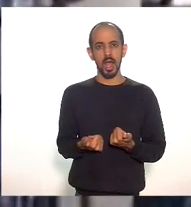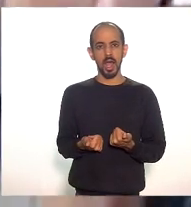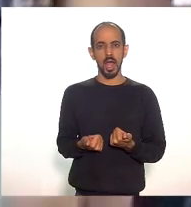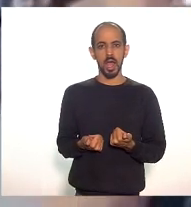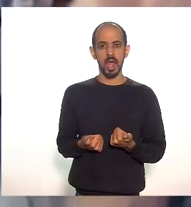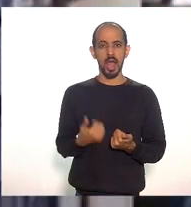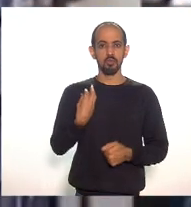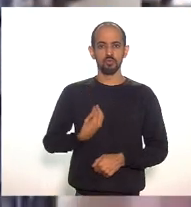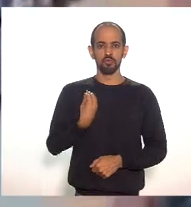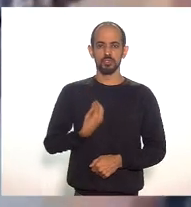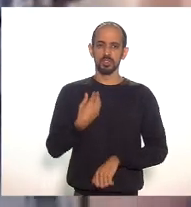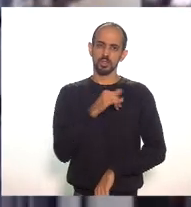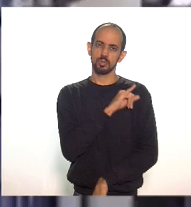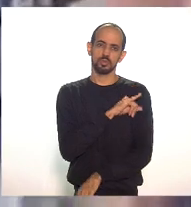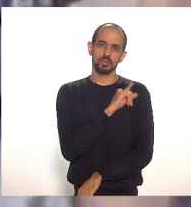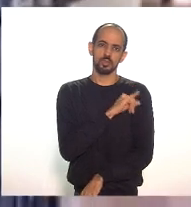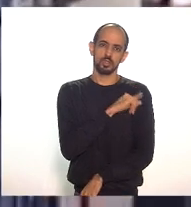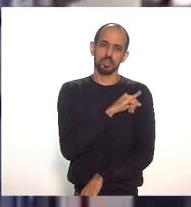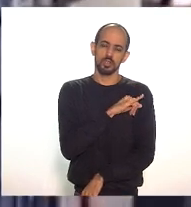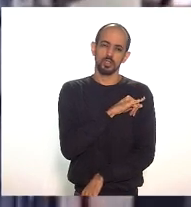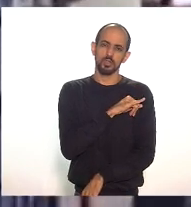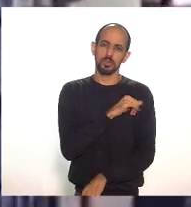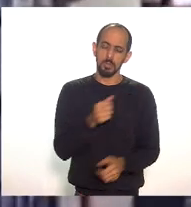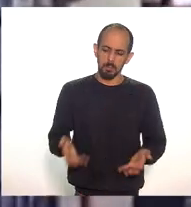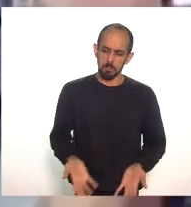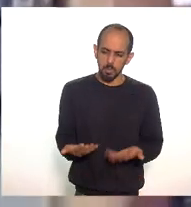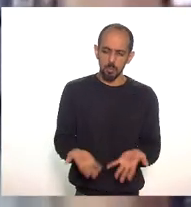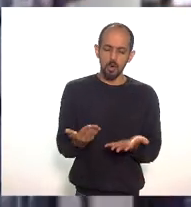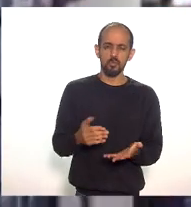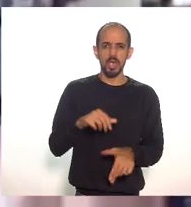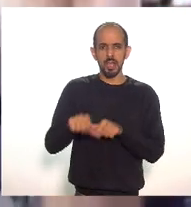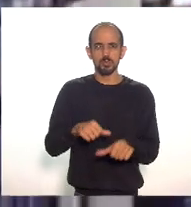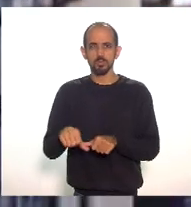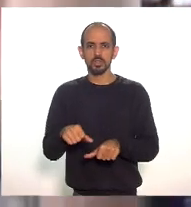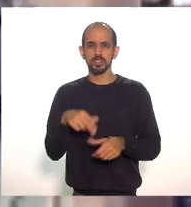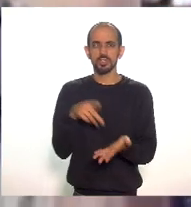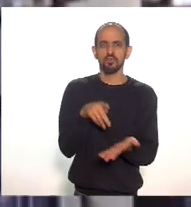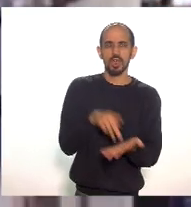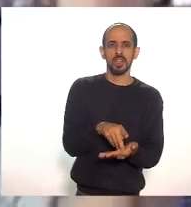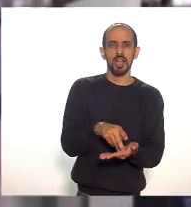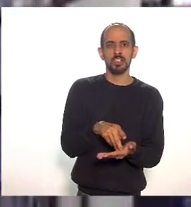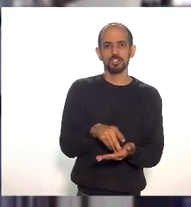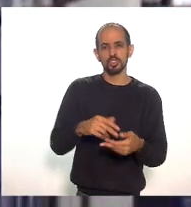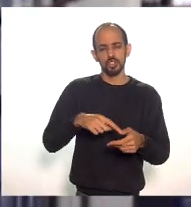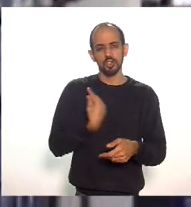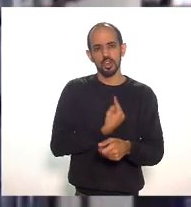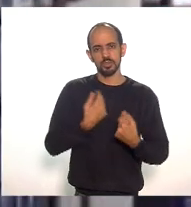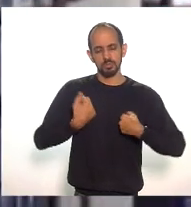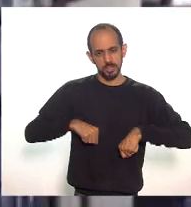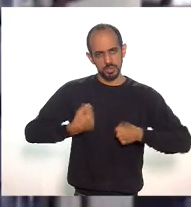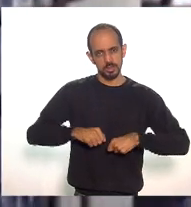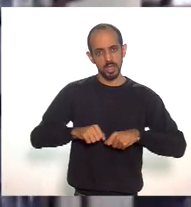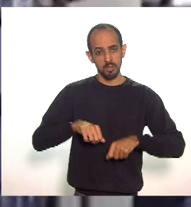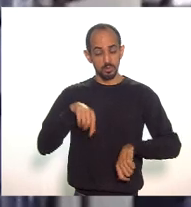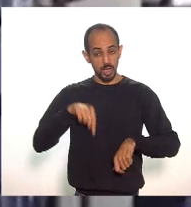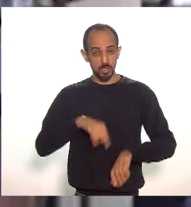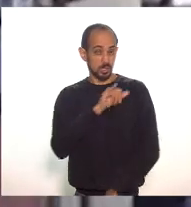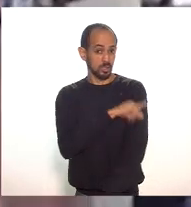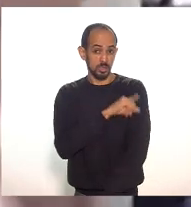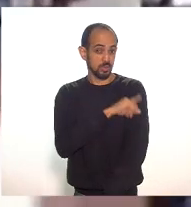Janeiro para promover as mudanças de que realmente fizesse desse estado